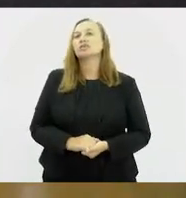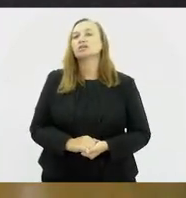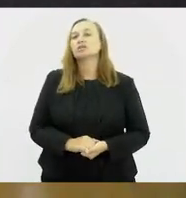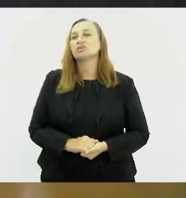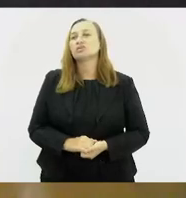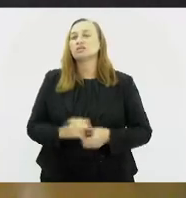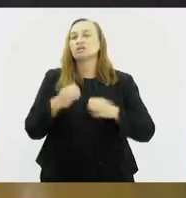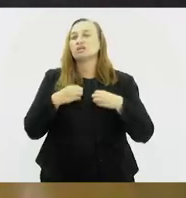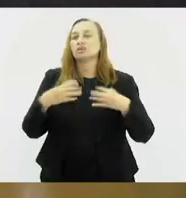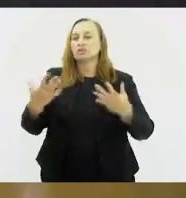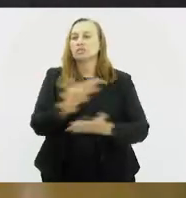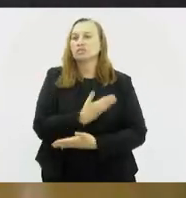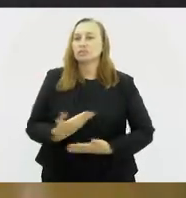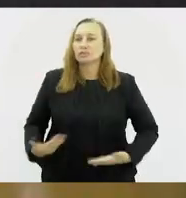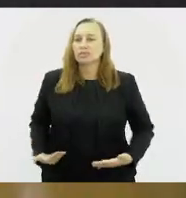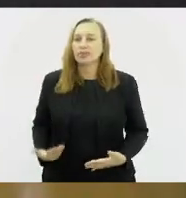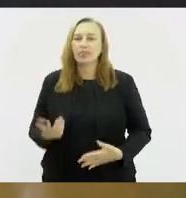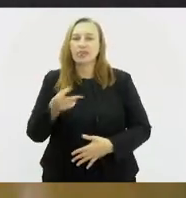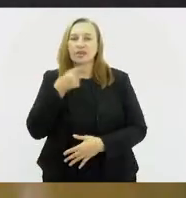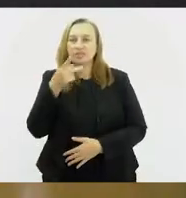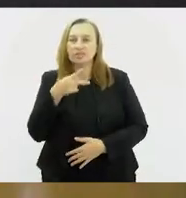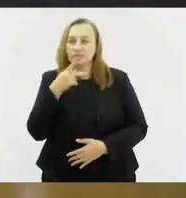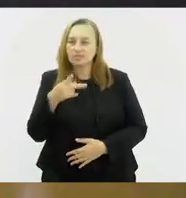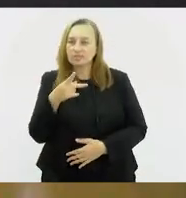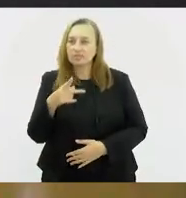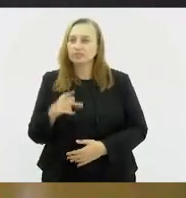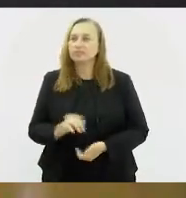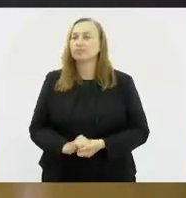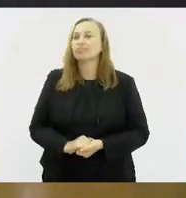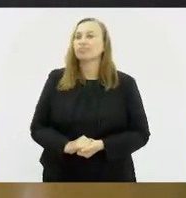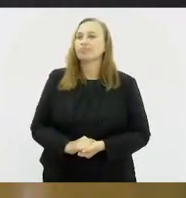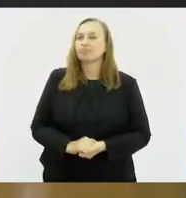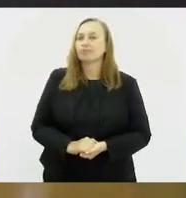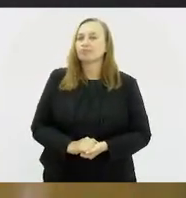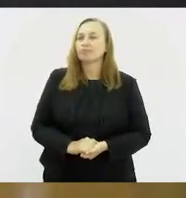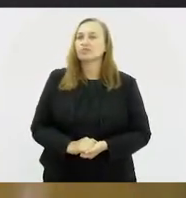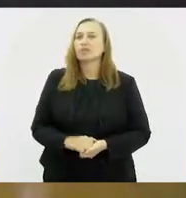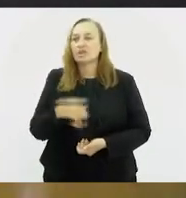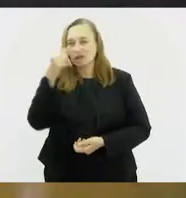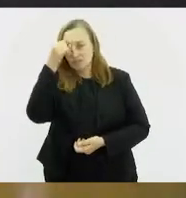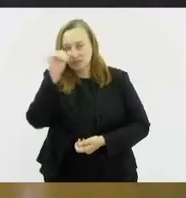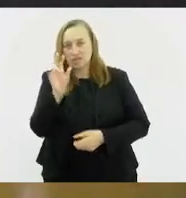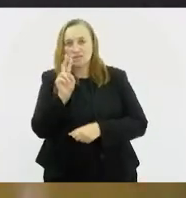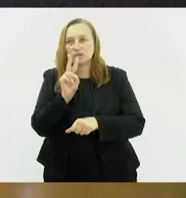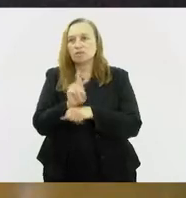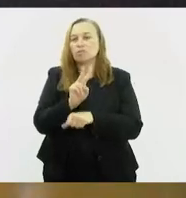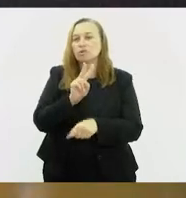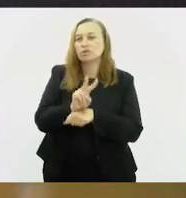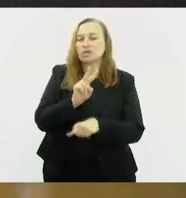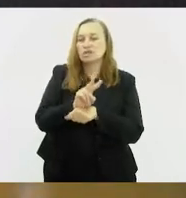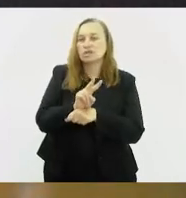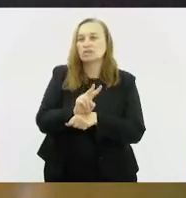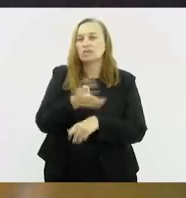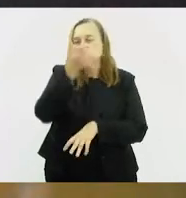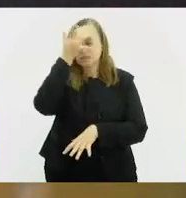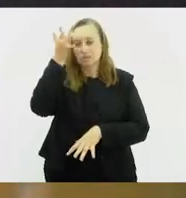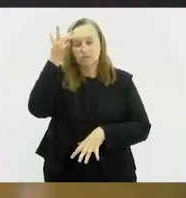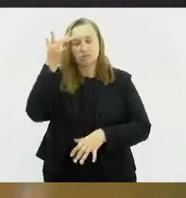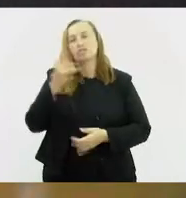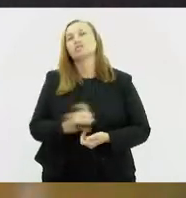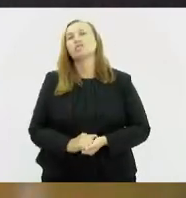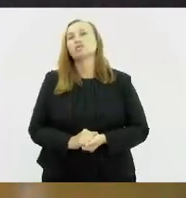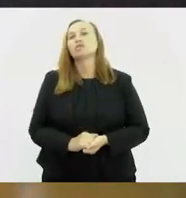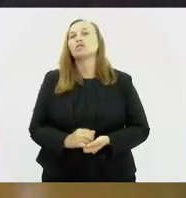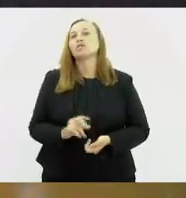audiência pública, que a gente fala a respeito da prevenção e da promoção da saúde mental, o que é